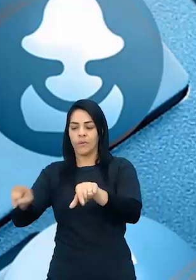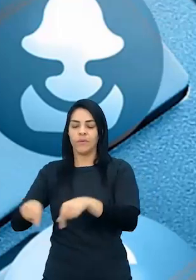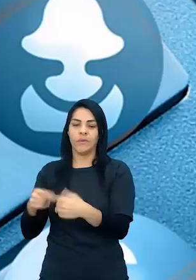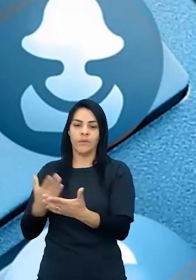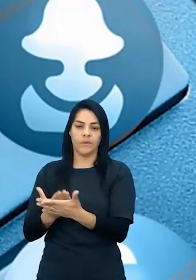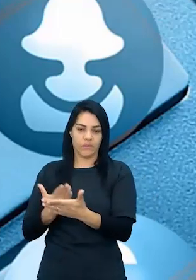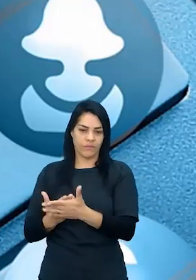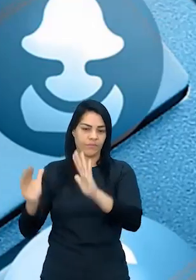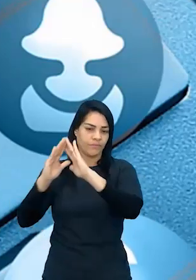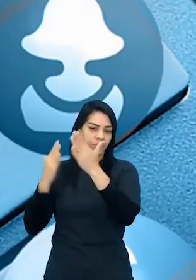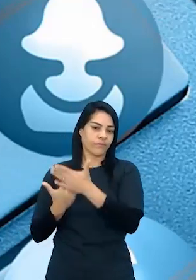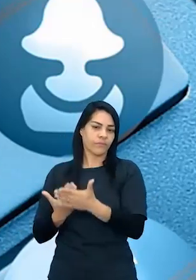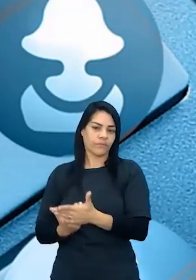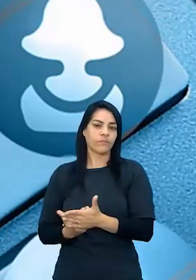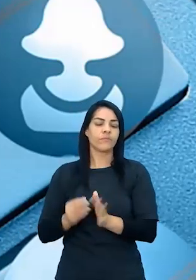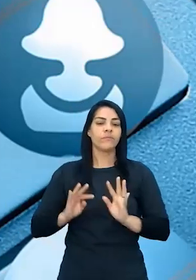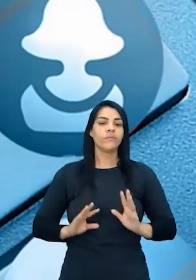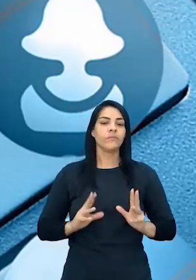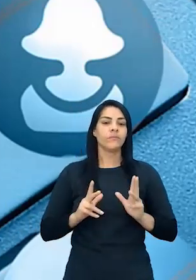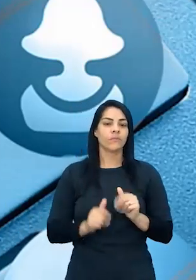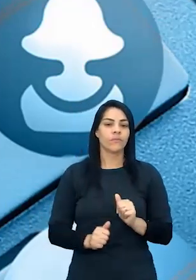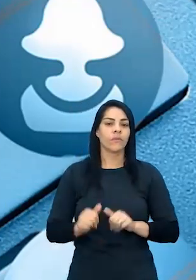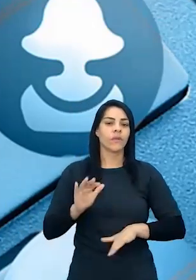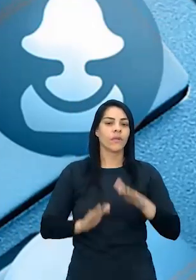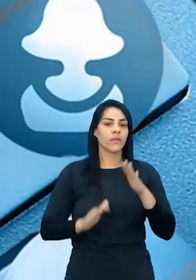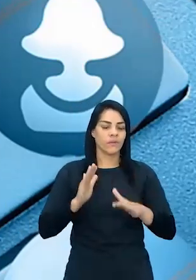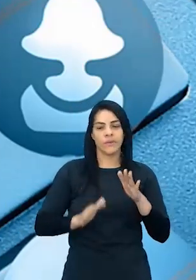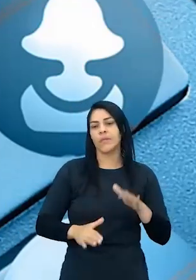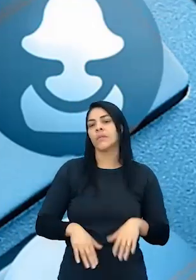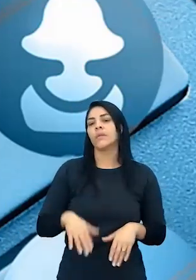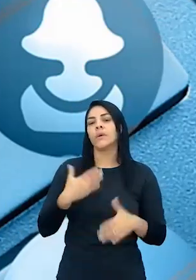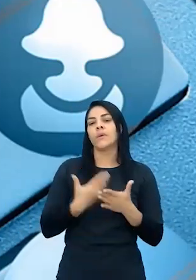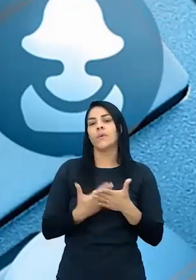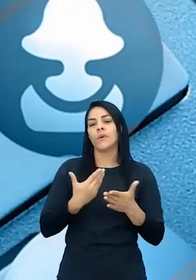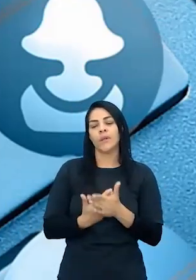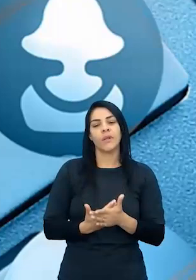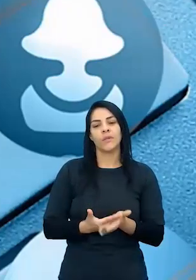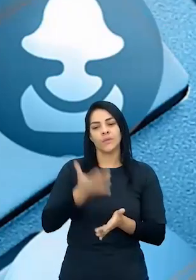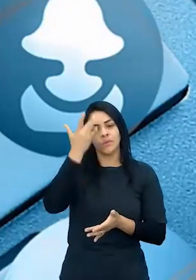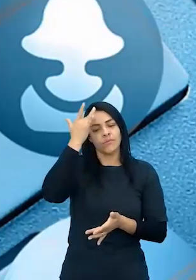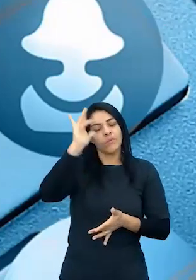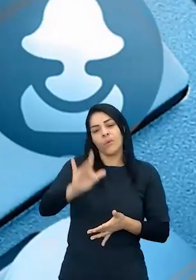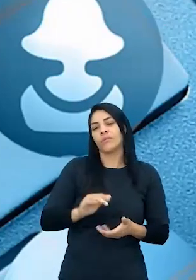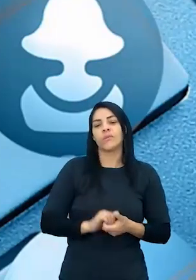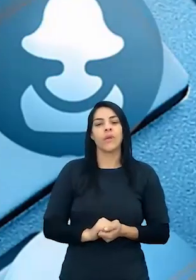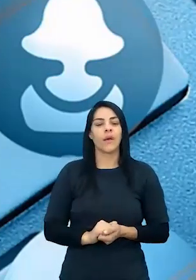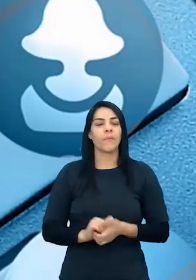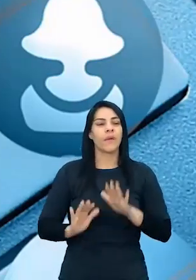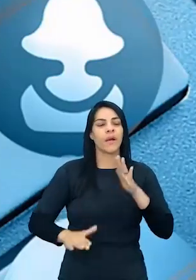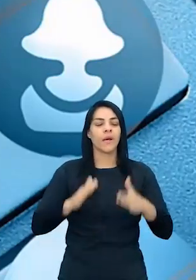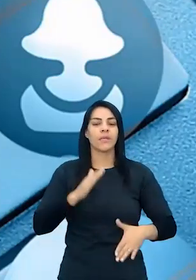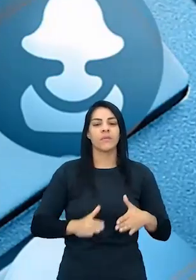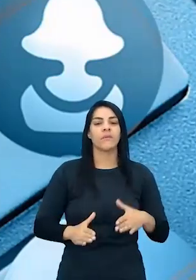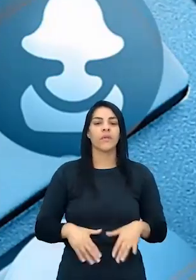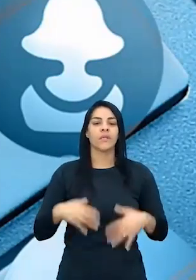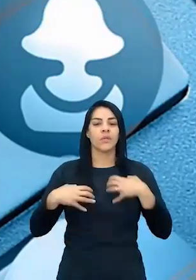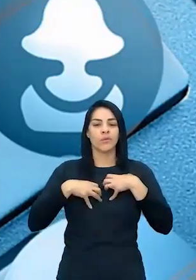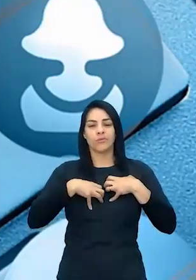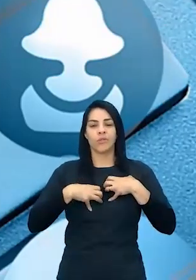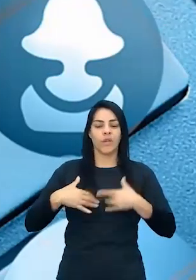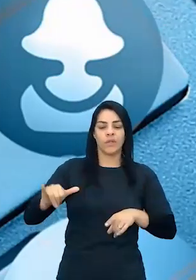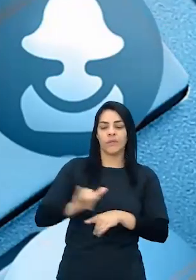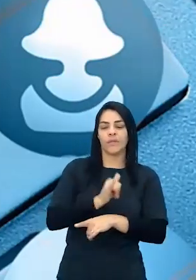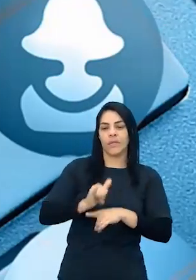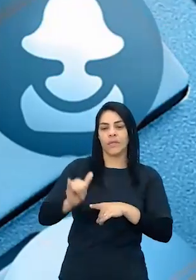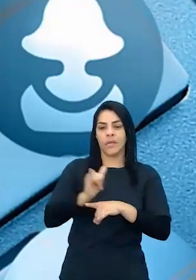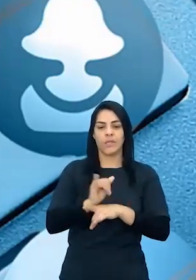Que muitas vezes o estudante desconhece forma simples de produzir algum texto, né? Então, ele pode conhecer, às